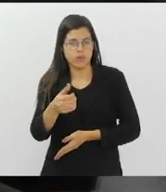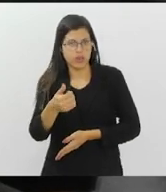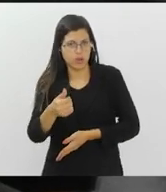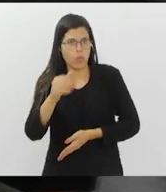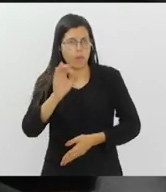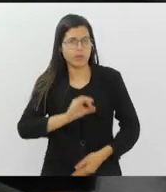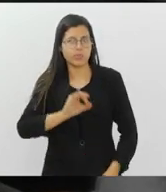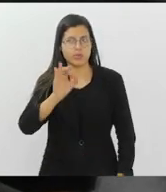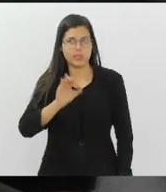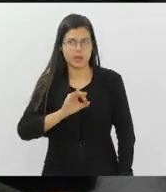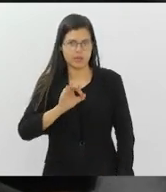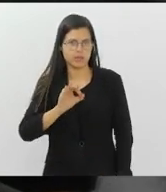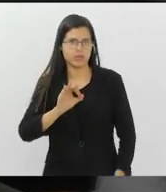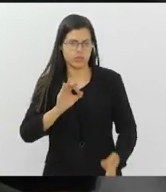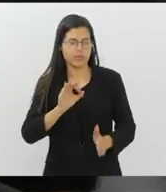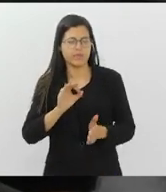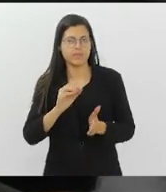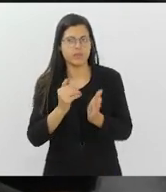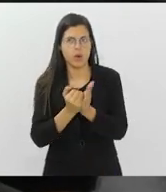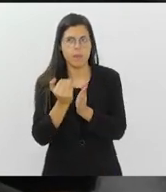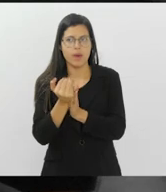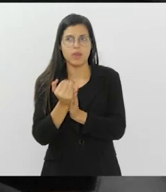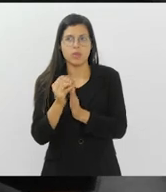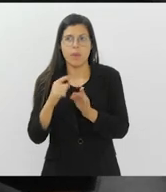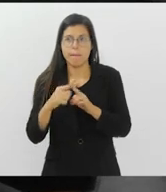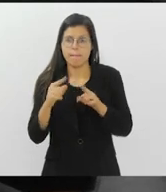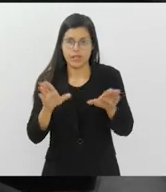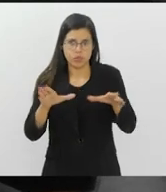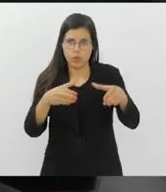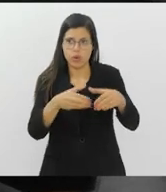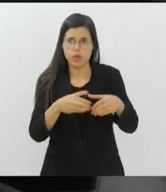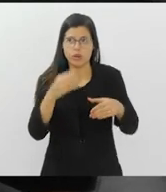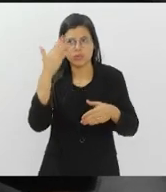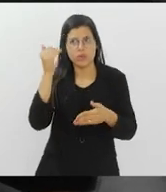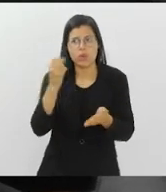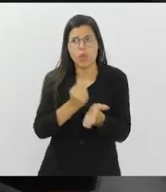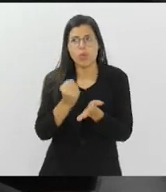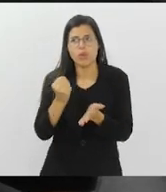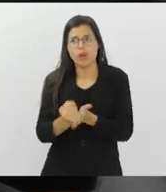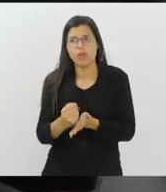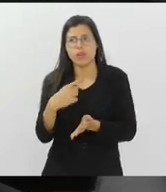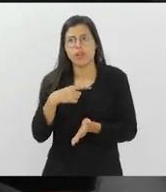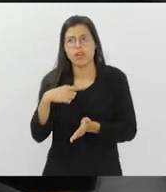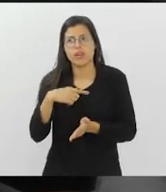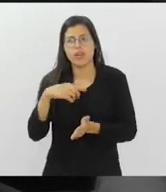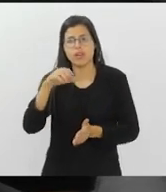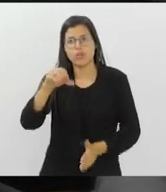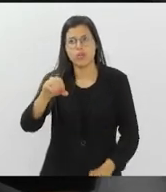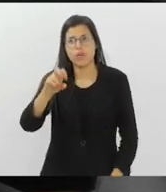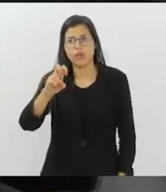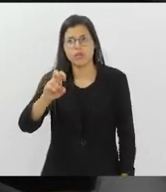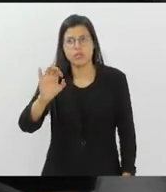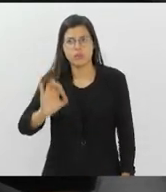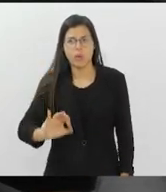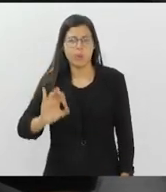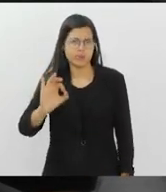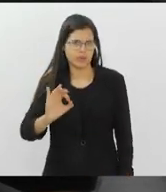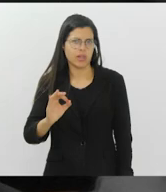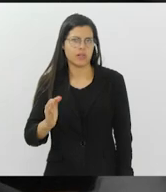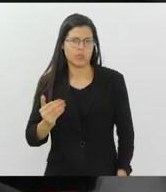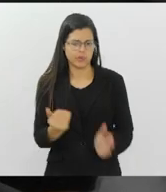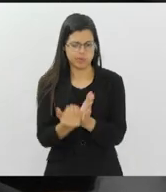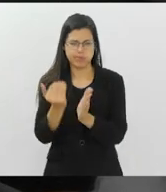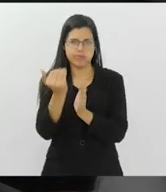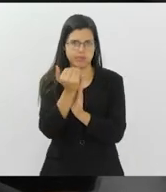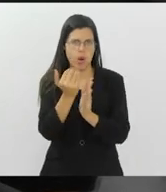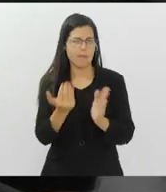Mas os coletivos, eu sei que teve contrato aí até de 95%. Inclusive, saiu no Migalhas ontem, entendeu? Então,